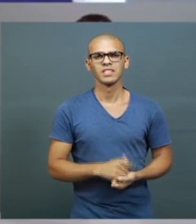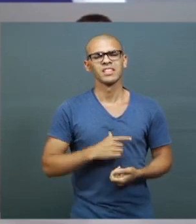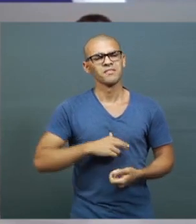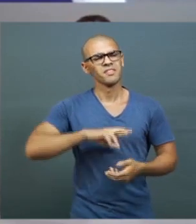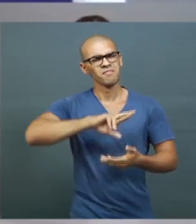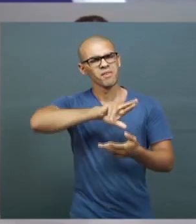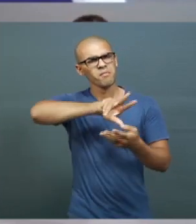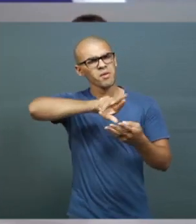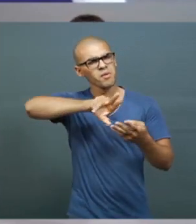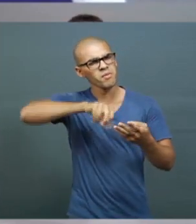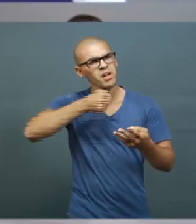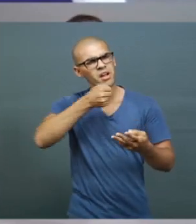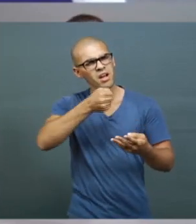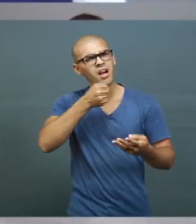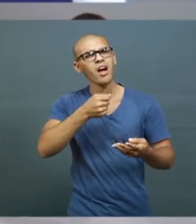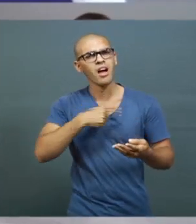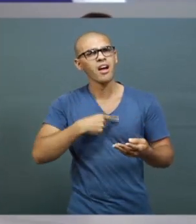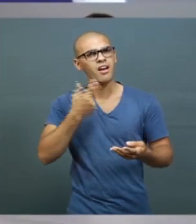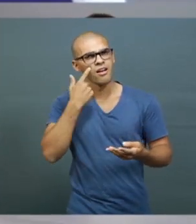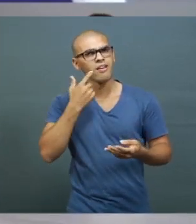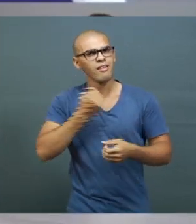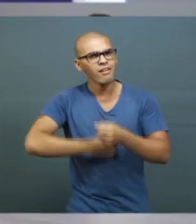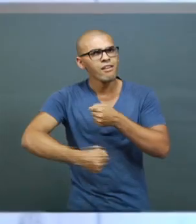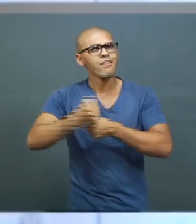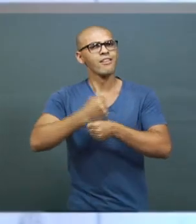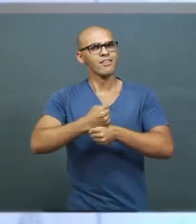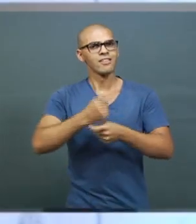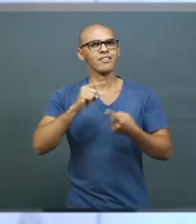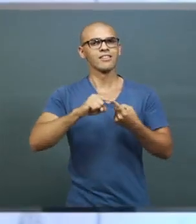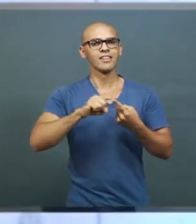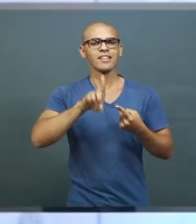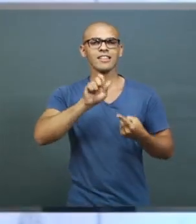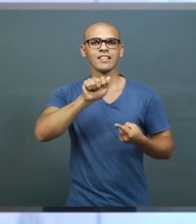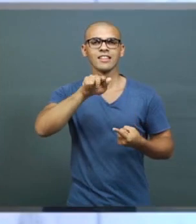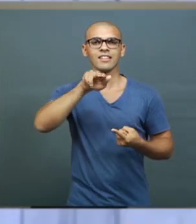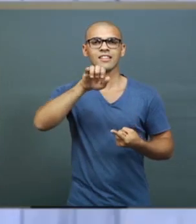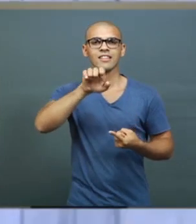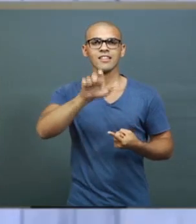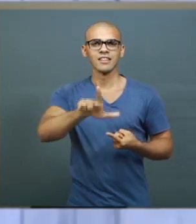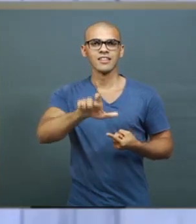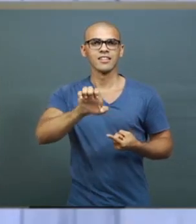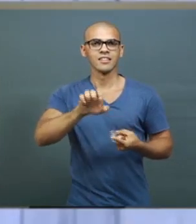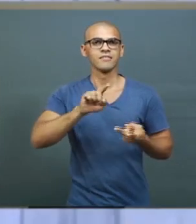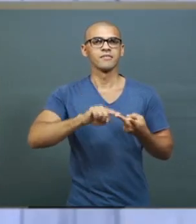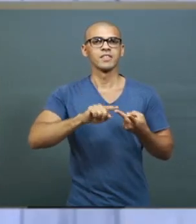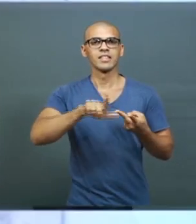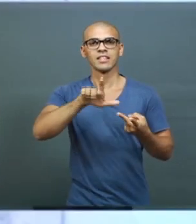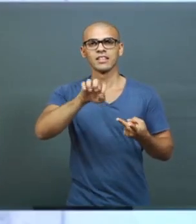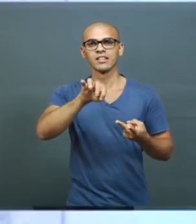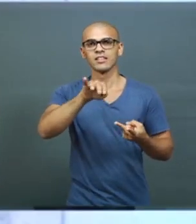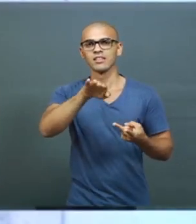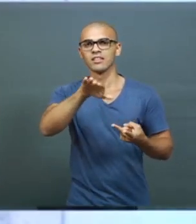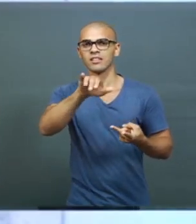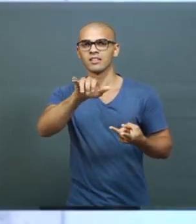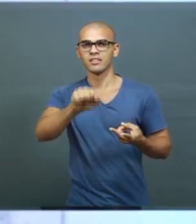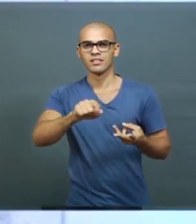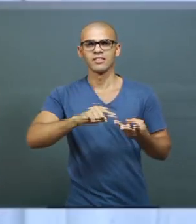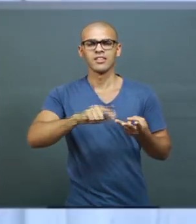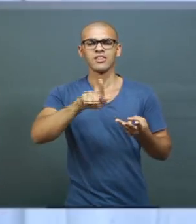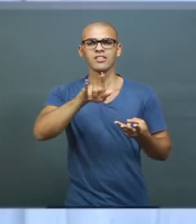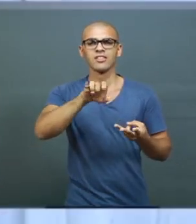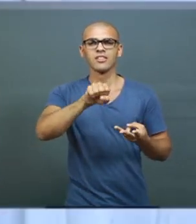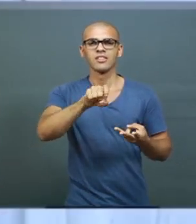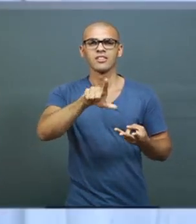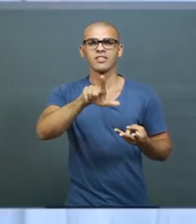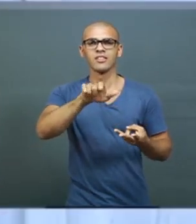também passaram pela bancada no primeiro ano do programa: Daniela Malagoli, Letícia Brito, Gislene Rodrigues